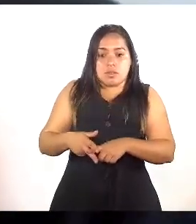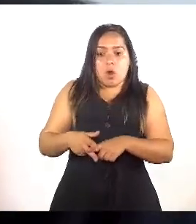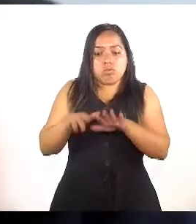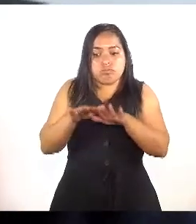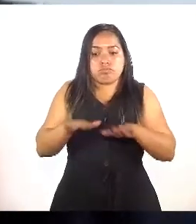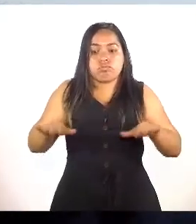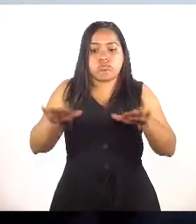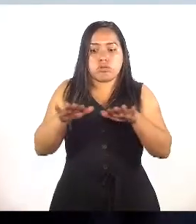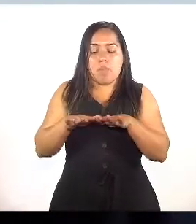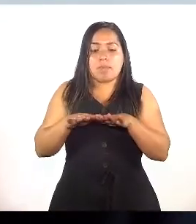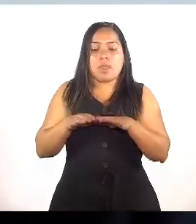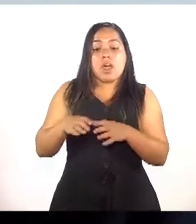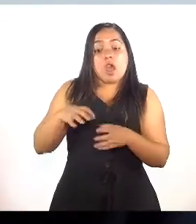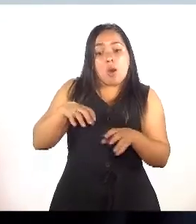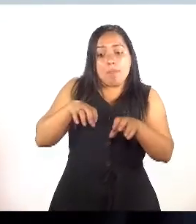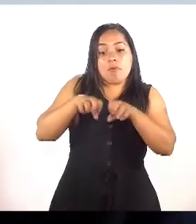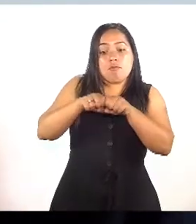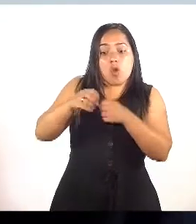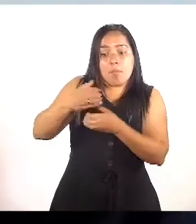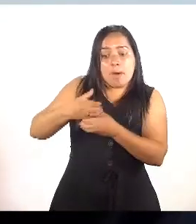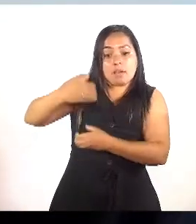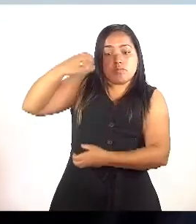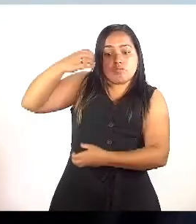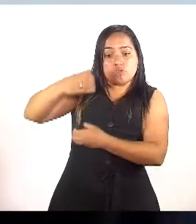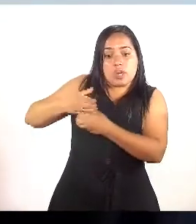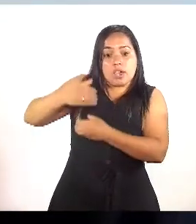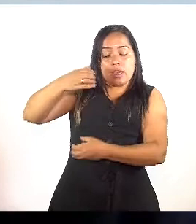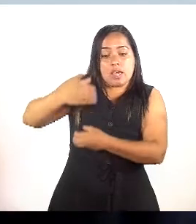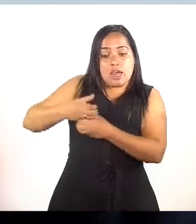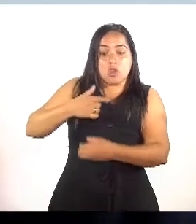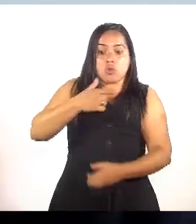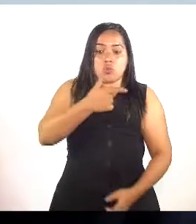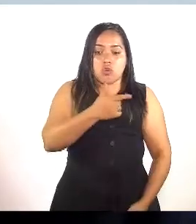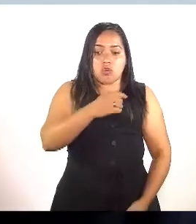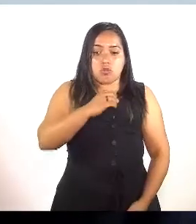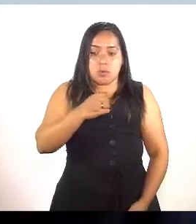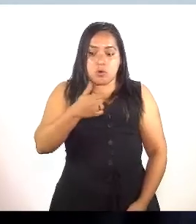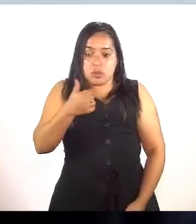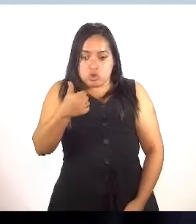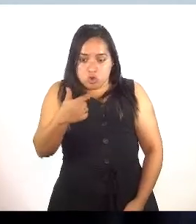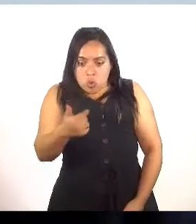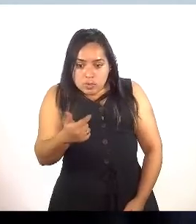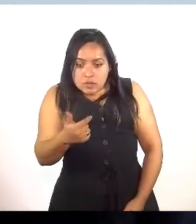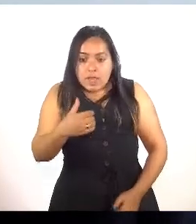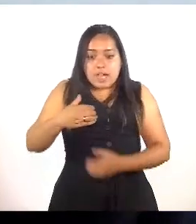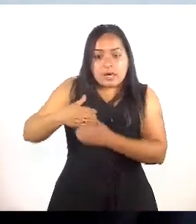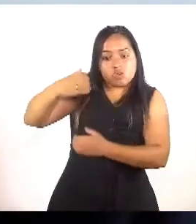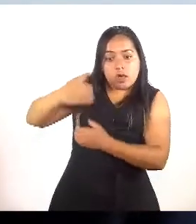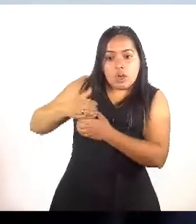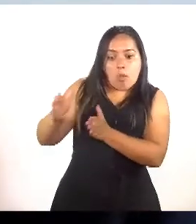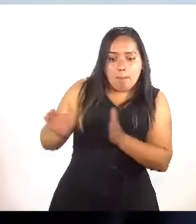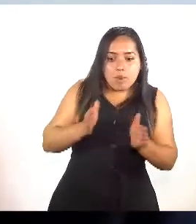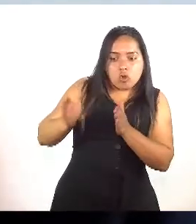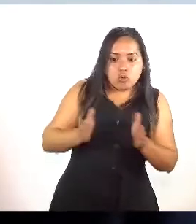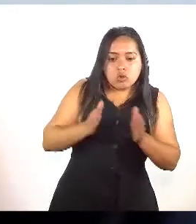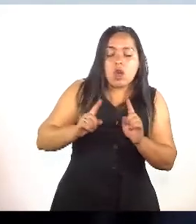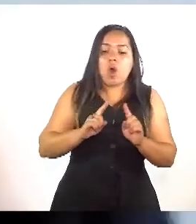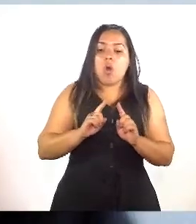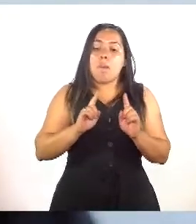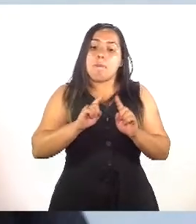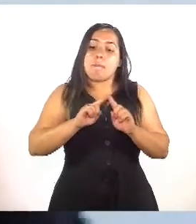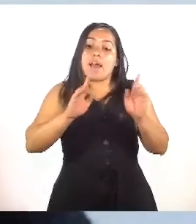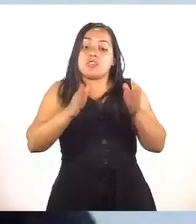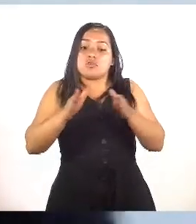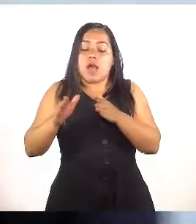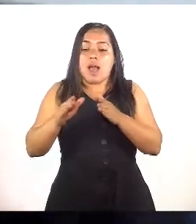Me formei em engenheiro em 2012, engenheiro de produção, mas aí já migrando da área de